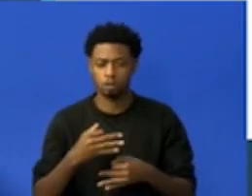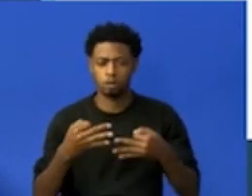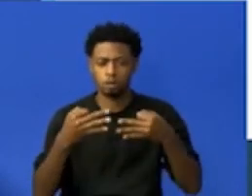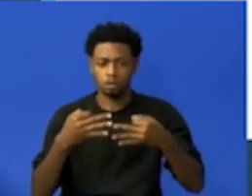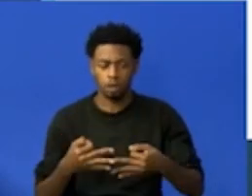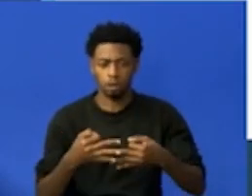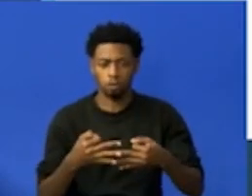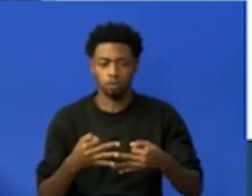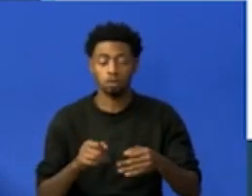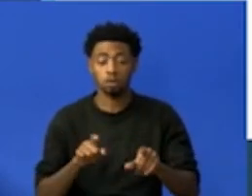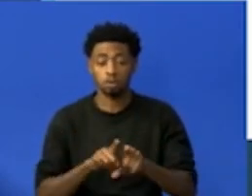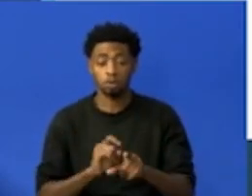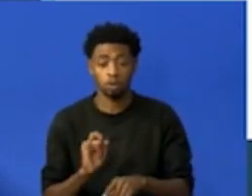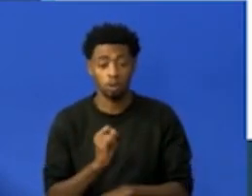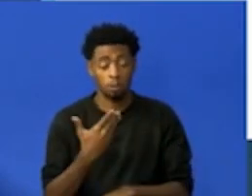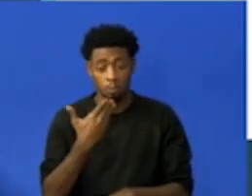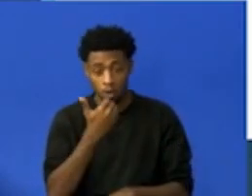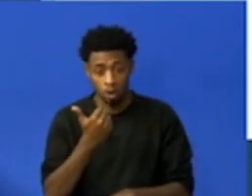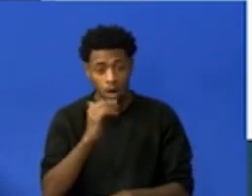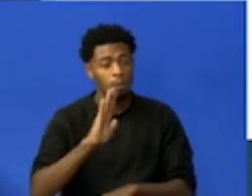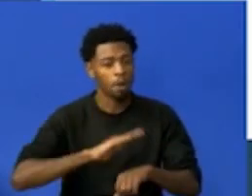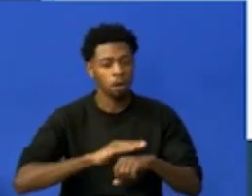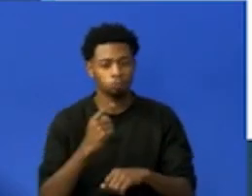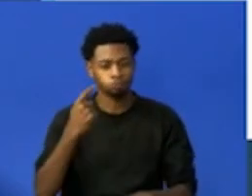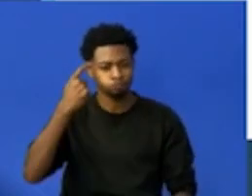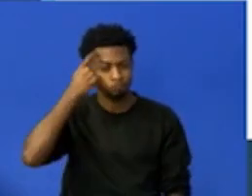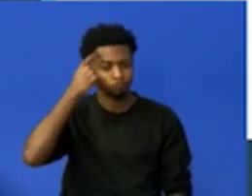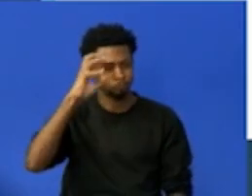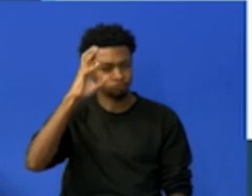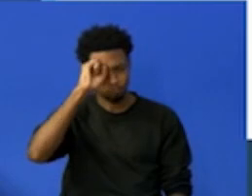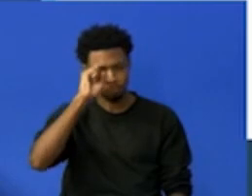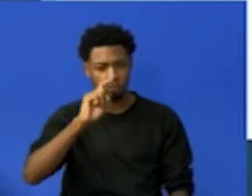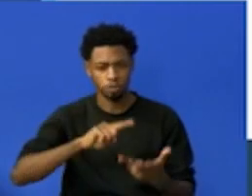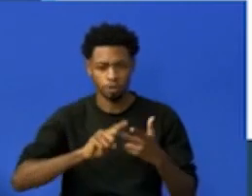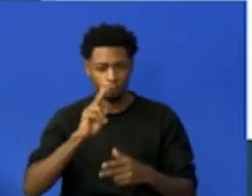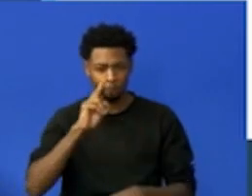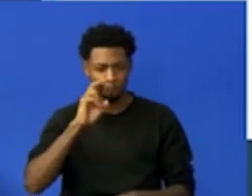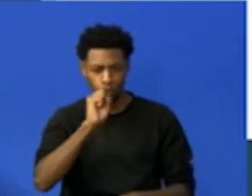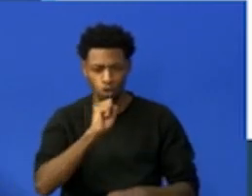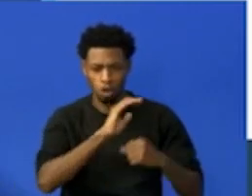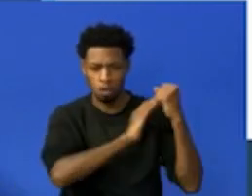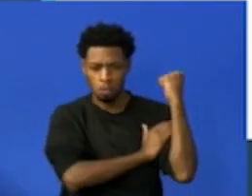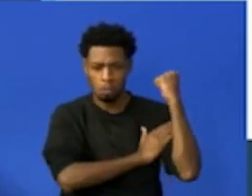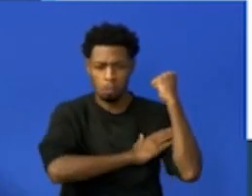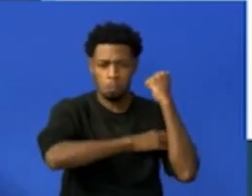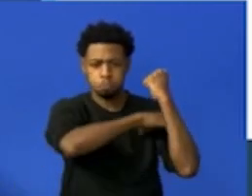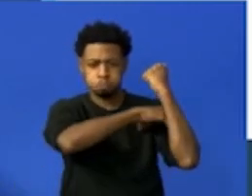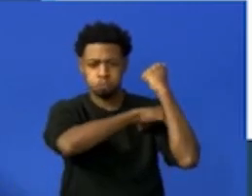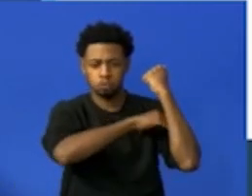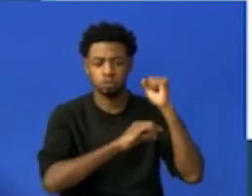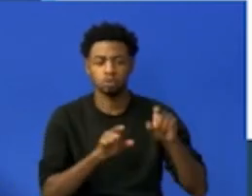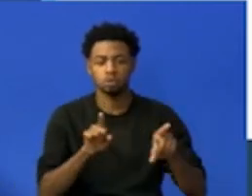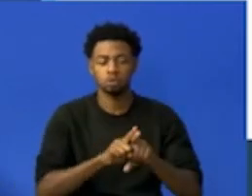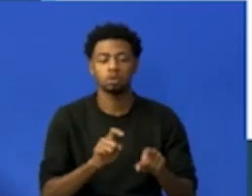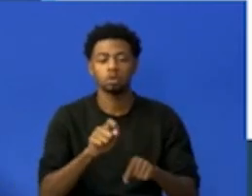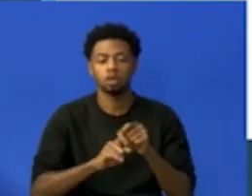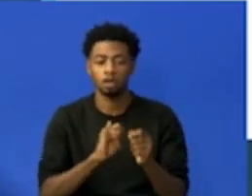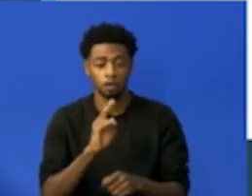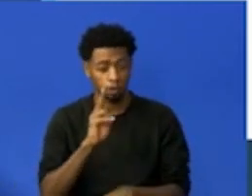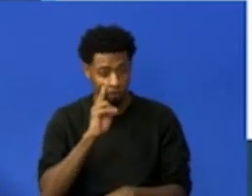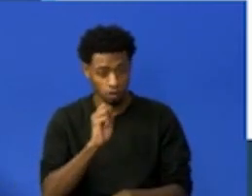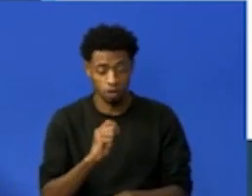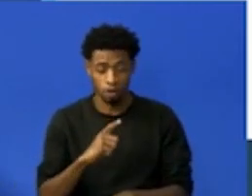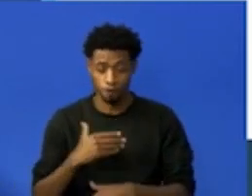instabilidade, que também visa melhorar a cognição e a força muscular. O treinamento de força com restrição de